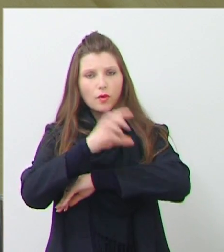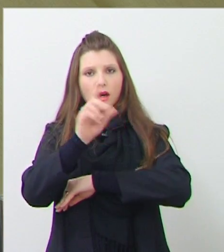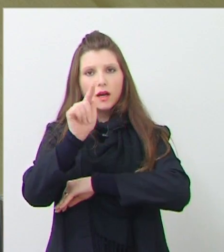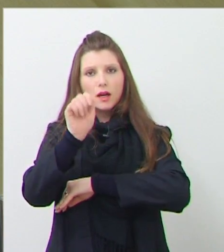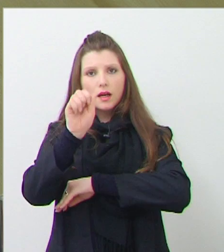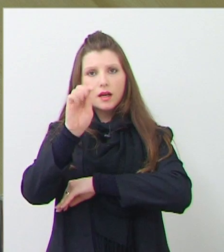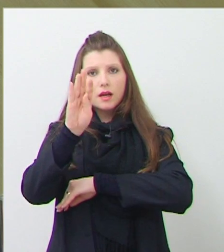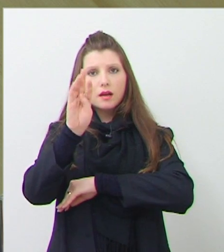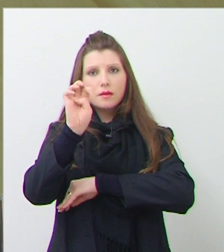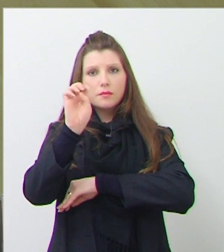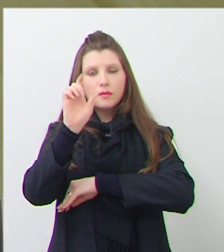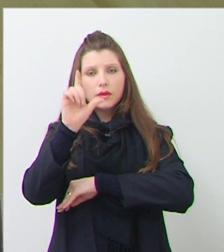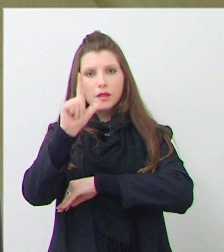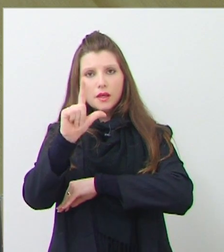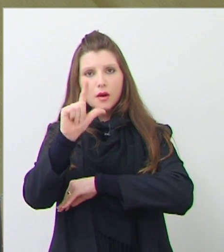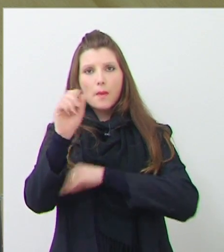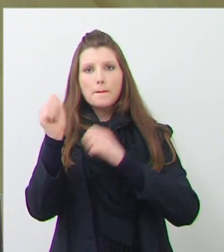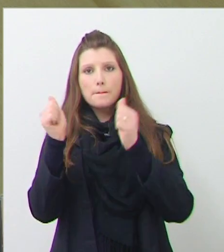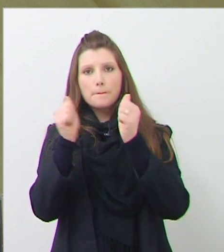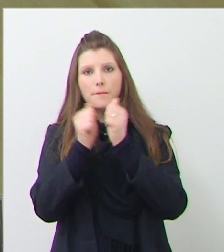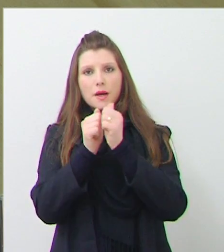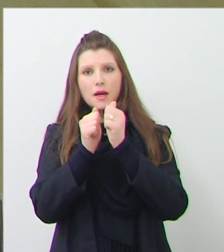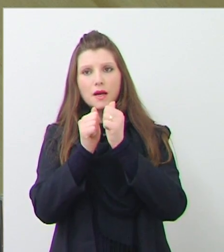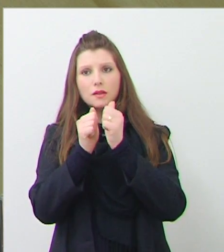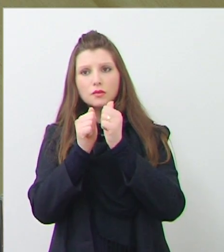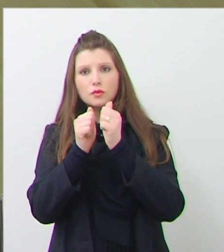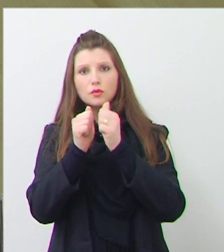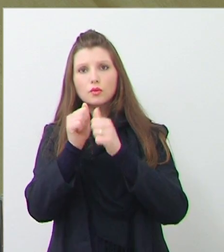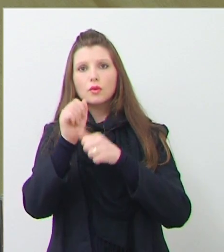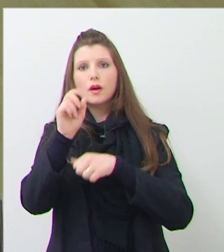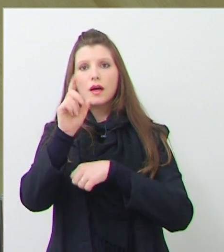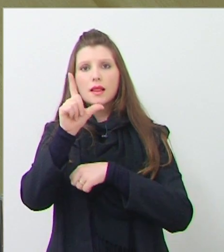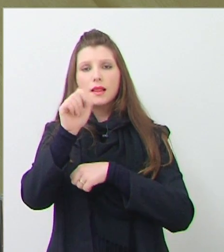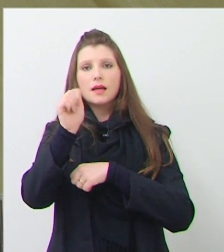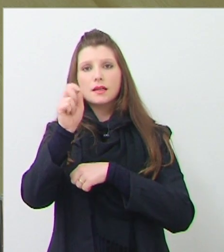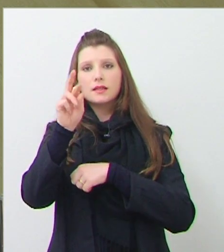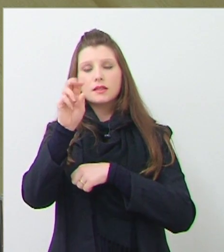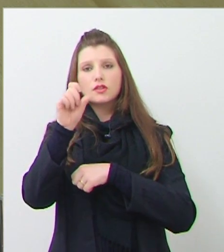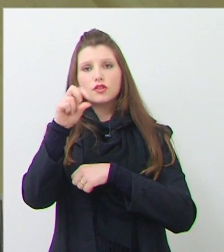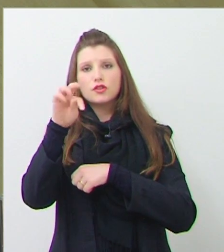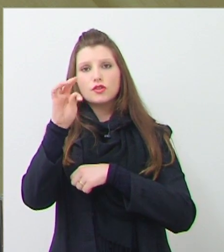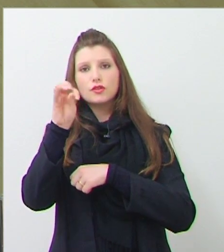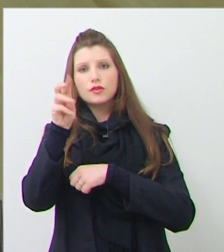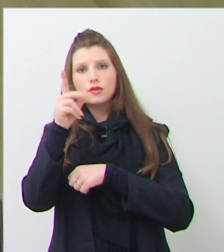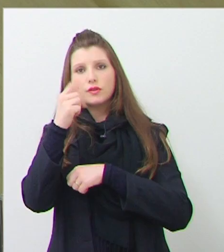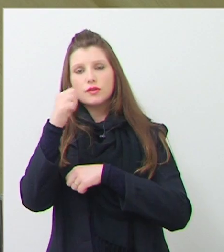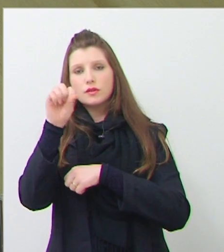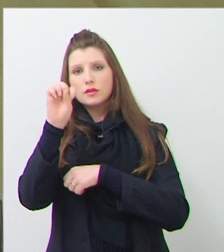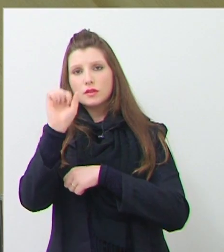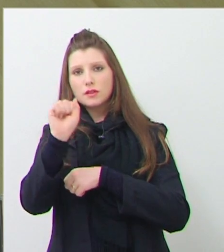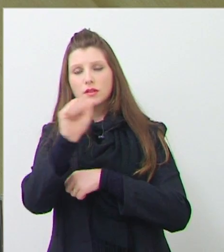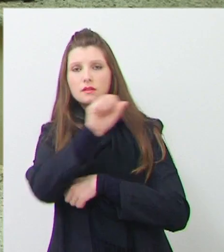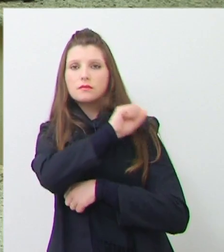Gabriel Nazário Medeiros, próximo à Mercearia Natal, bairro Laranjinha. Indicação